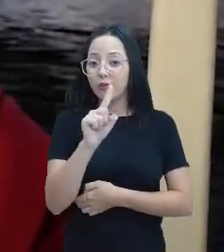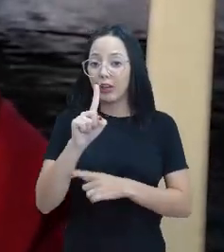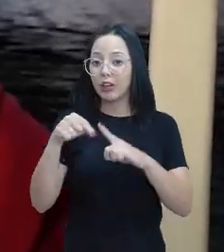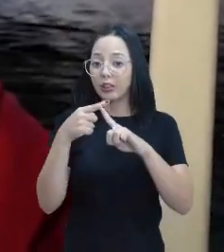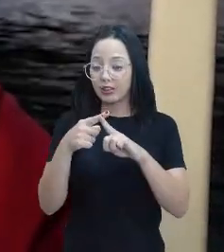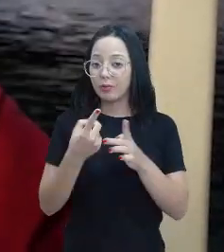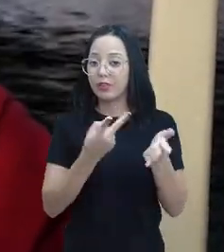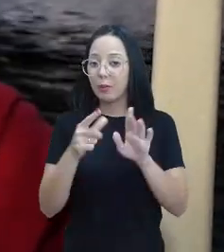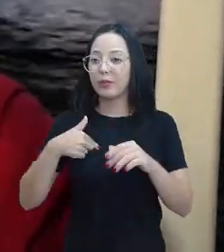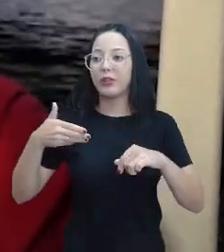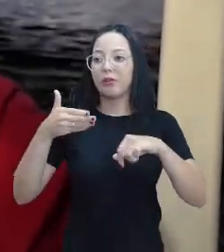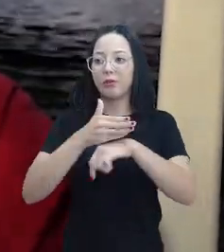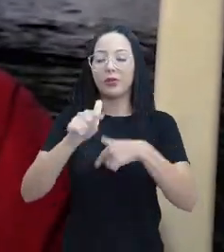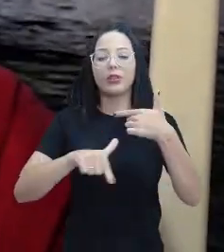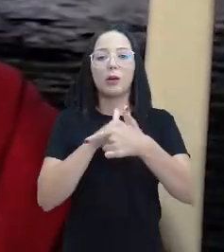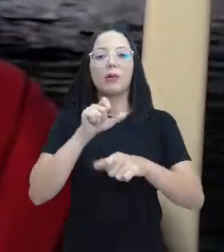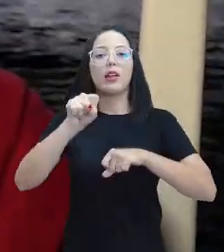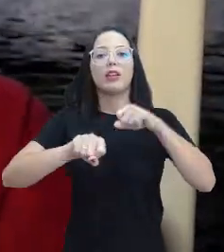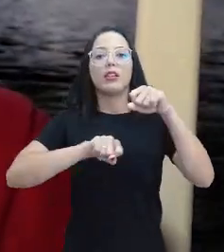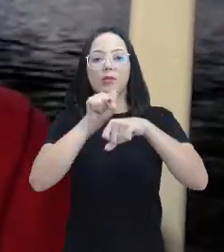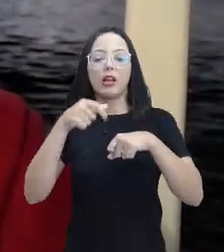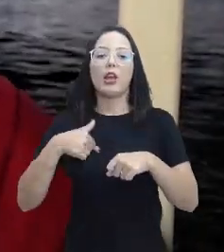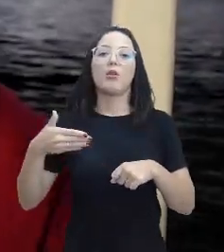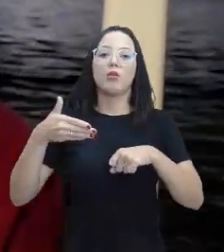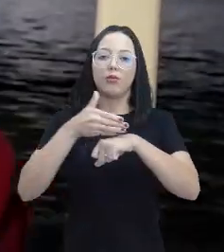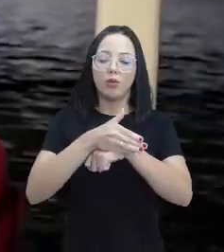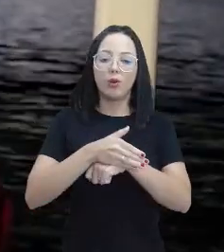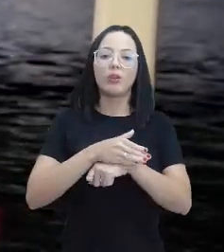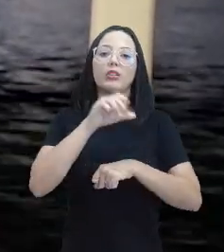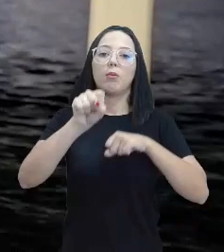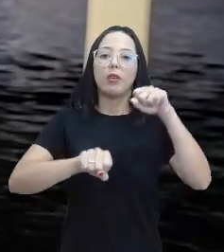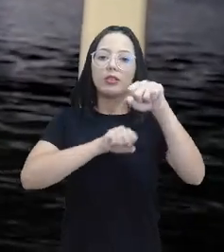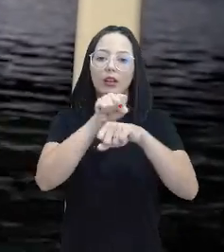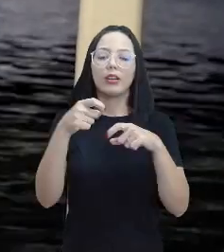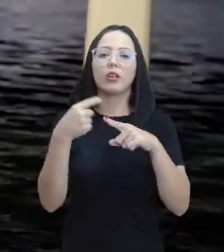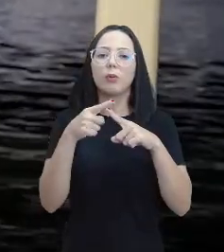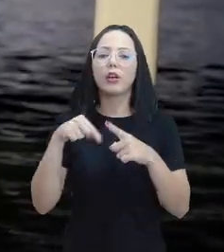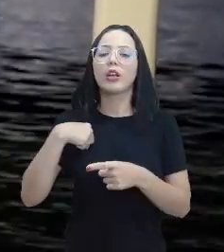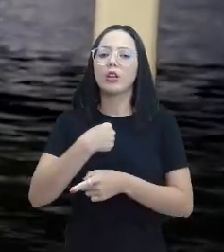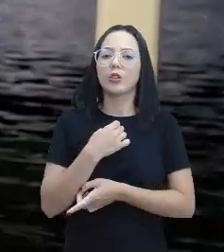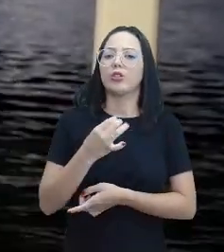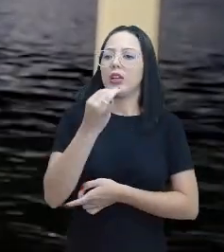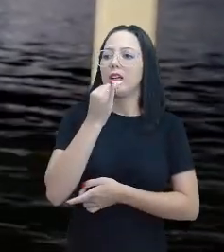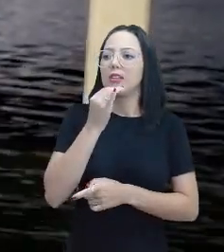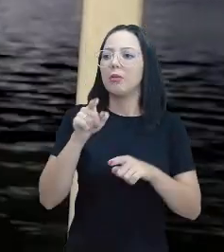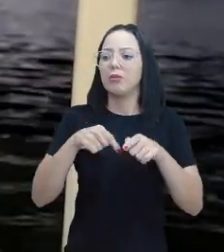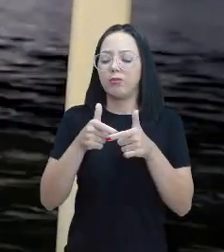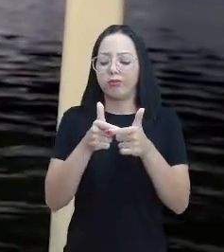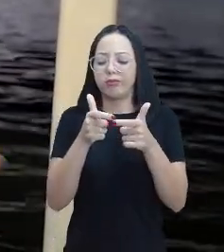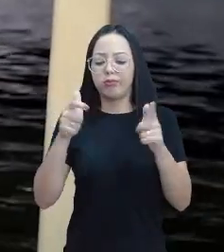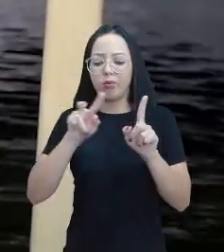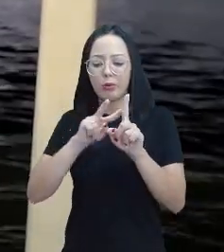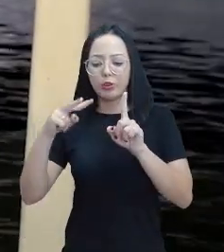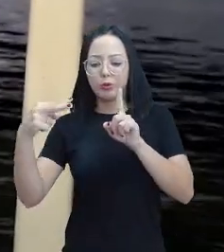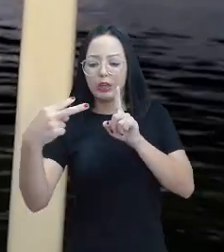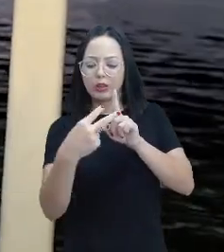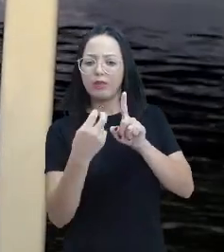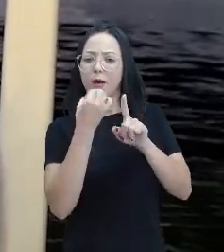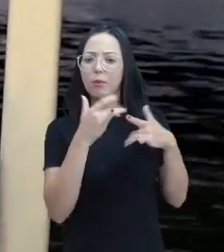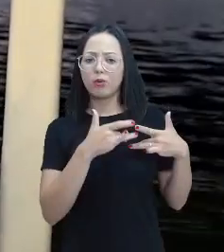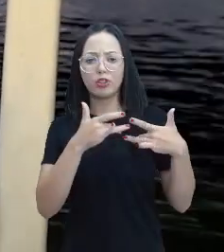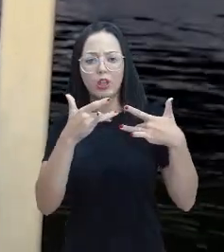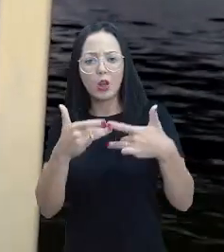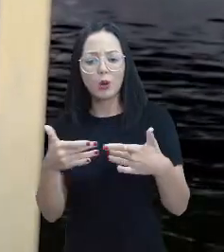de bicicleta. Pois é, eu venho de bicicleta porque eu acho que a gente vai dando exemplo, a gente vai ampliando esse olhar generoso